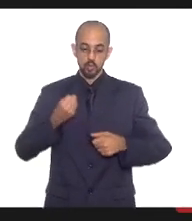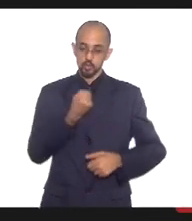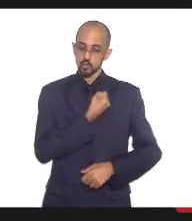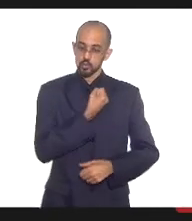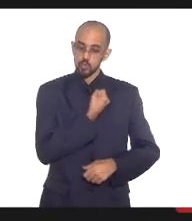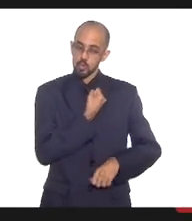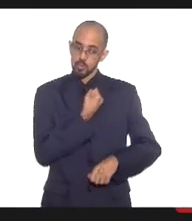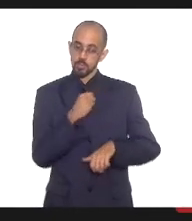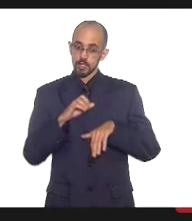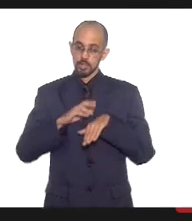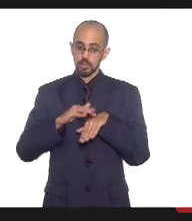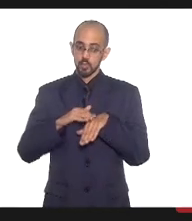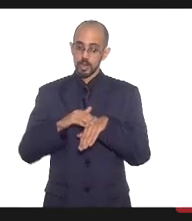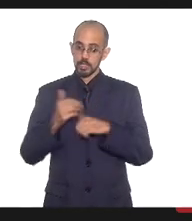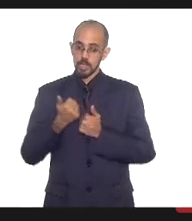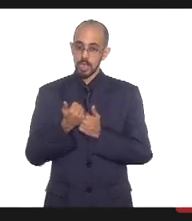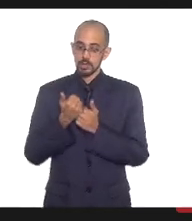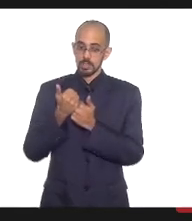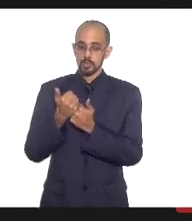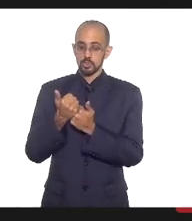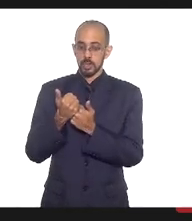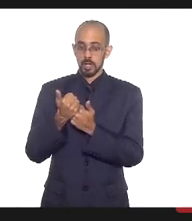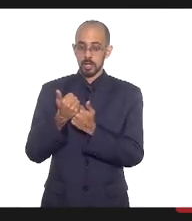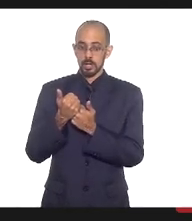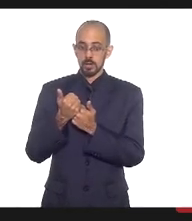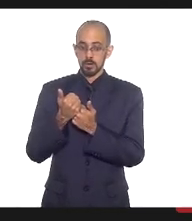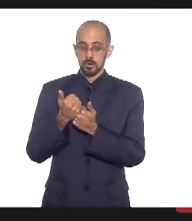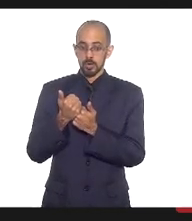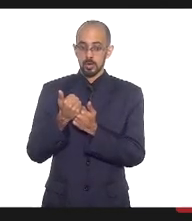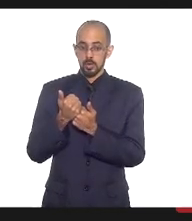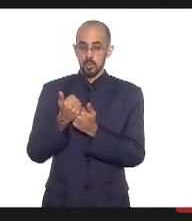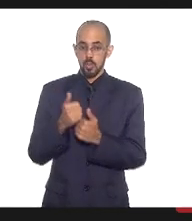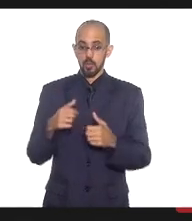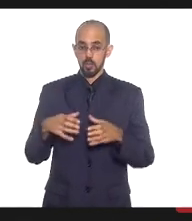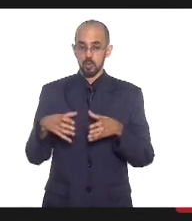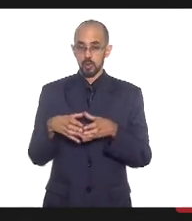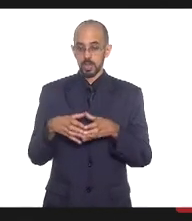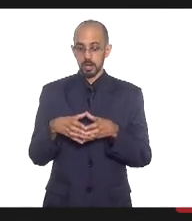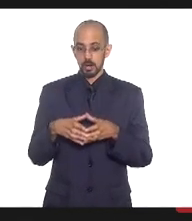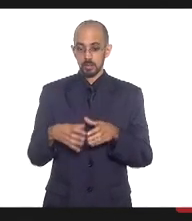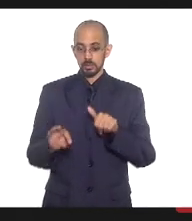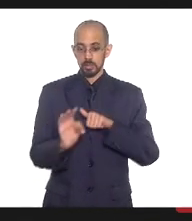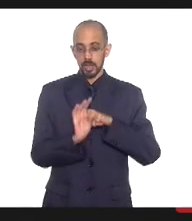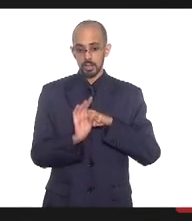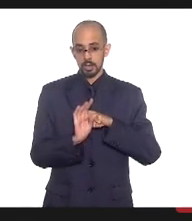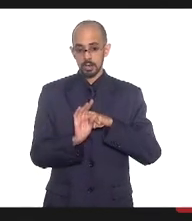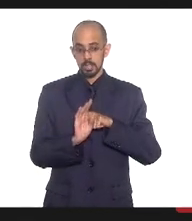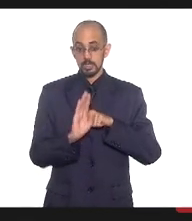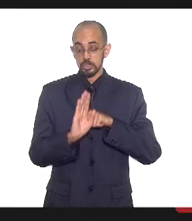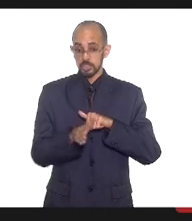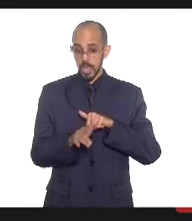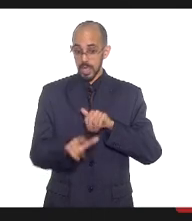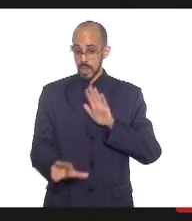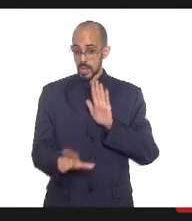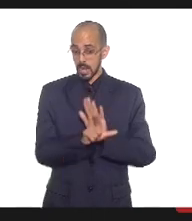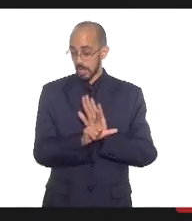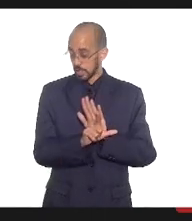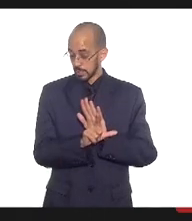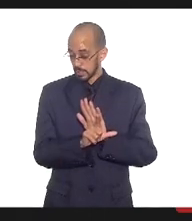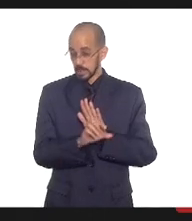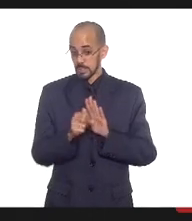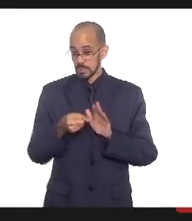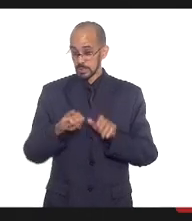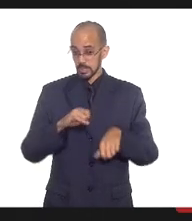e assessorado pela Campo por uma câmara técnica virou lei talvez e naquele momento